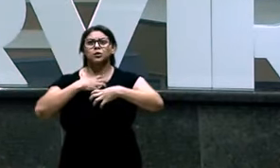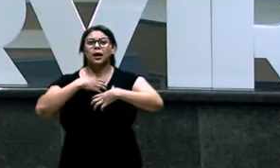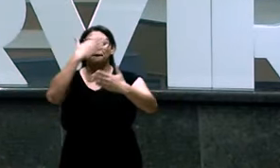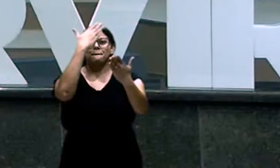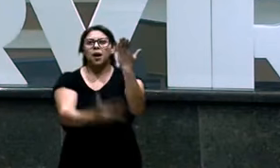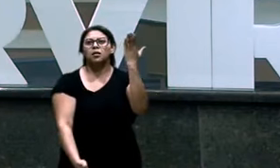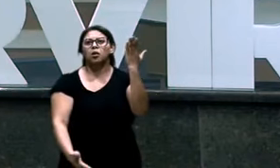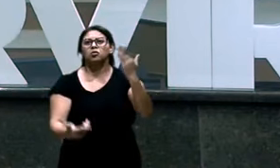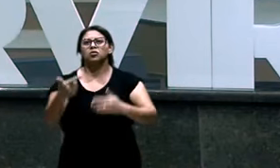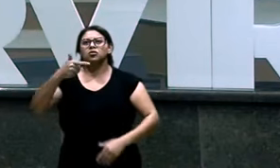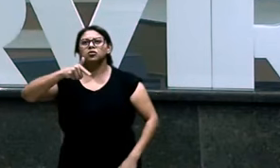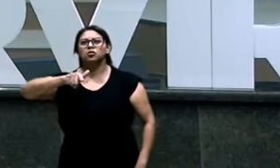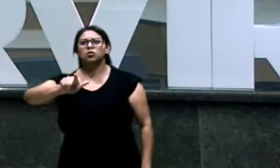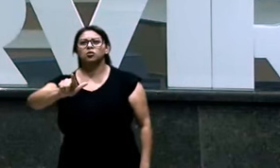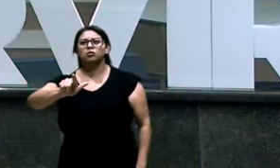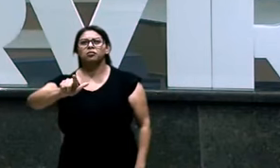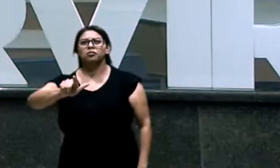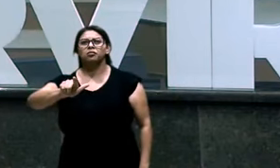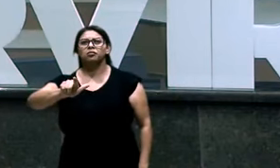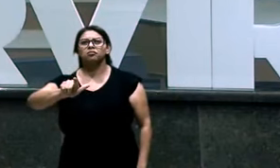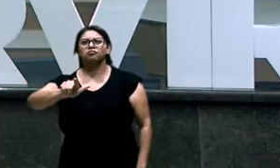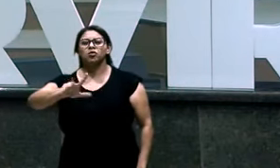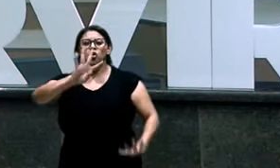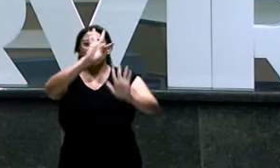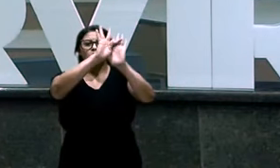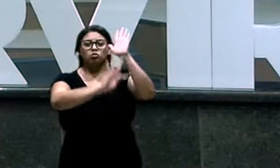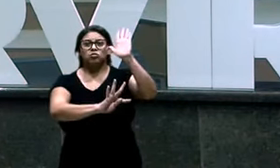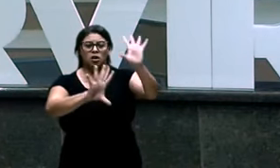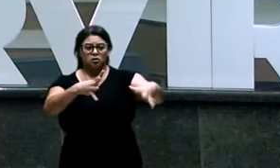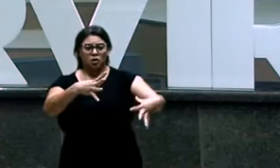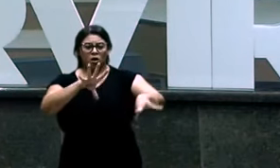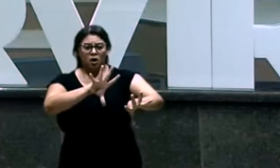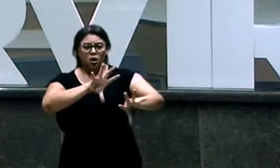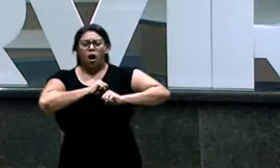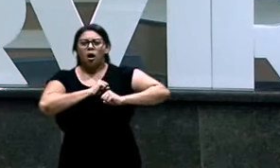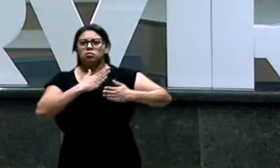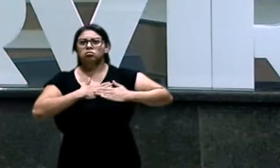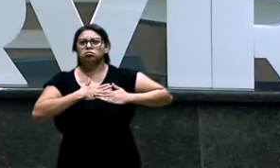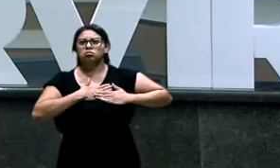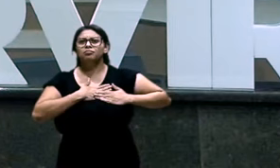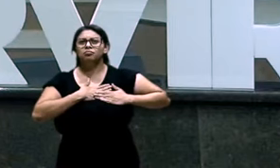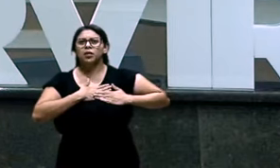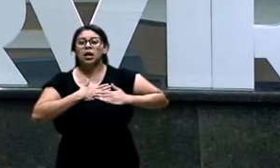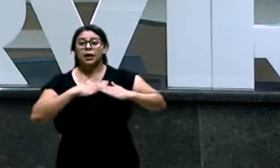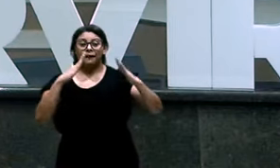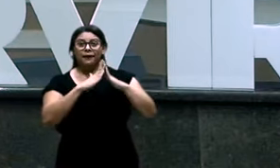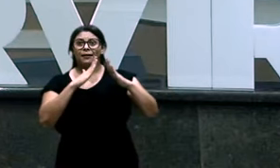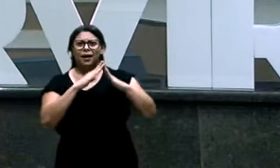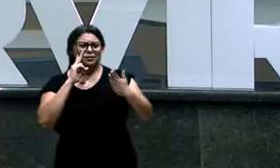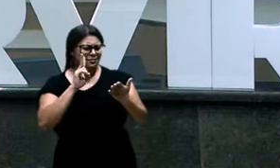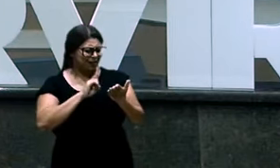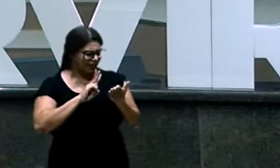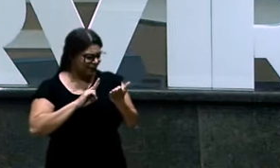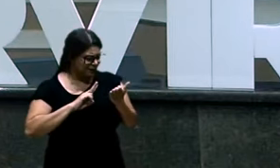novo. Guarde esse texto no seu coração e leia quando chegar em casa. Mas como você é curioso, já tem